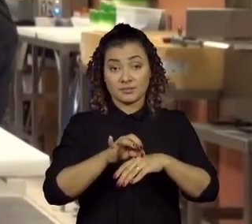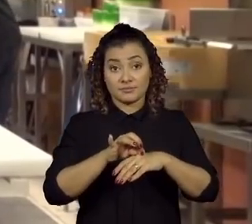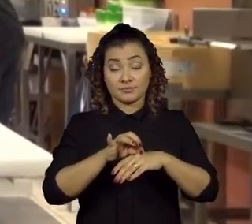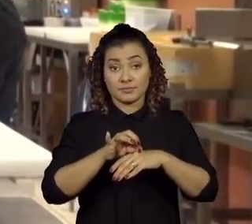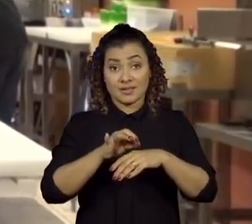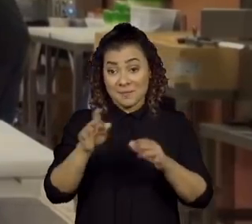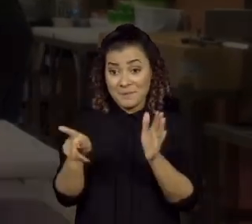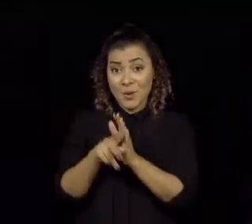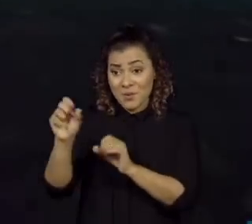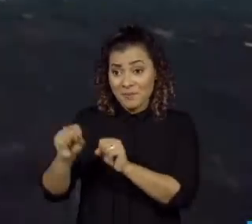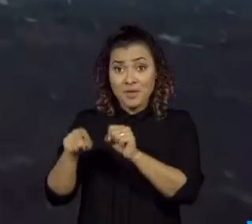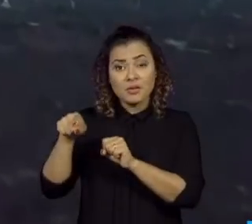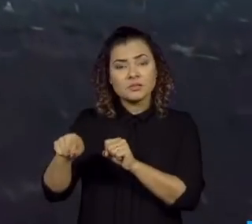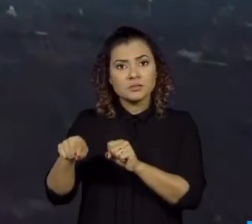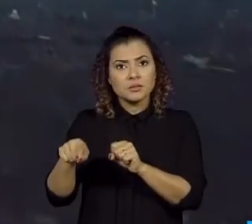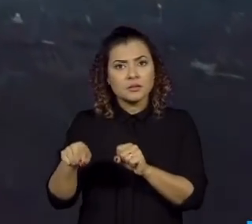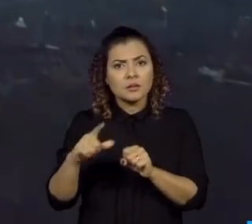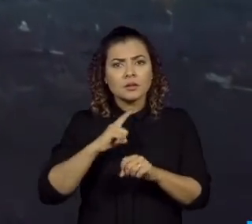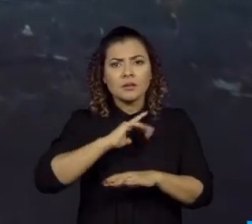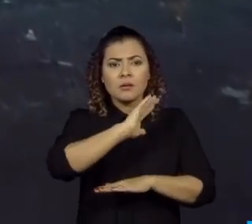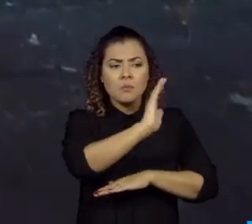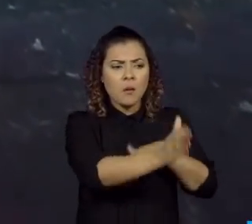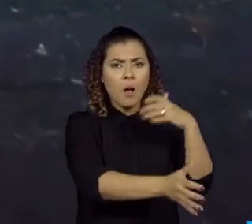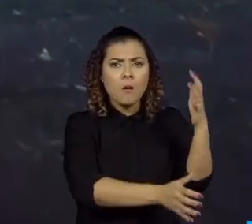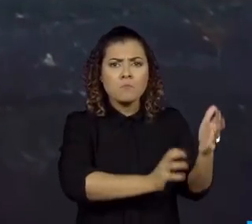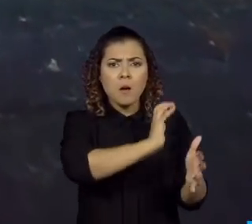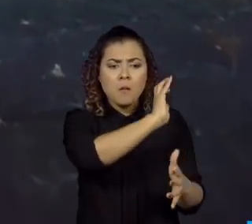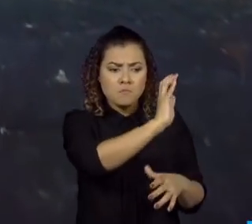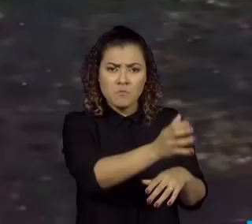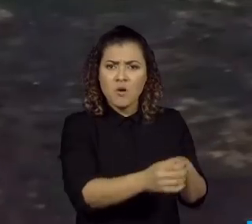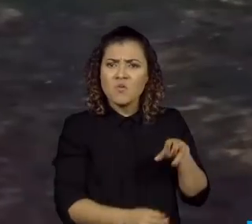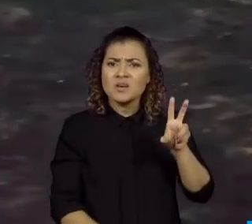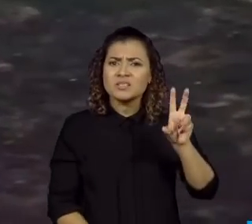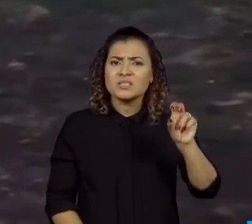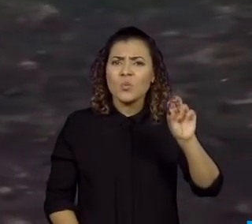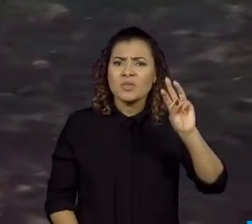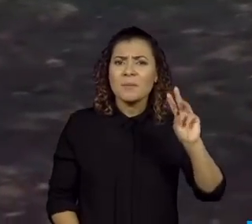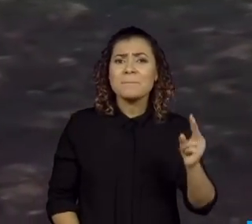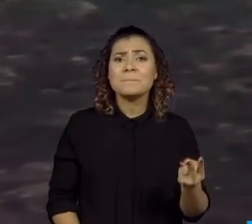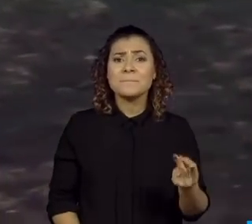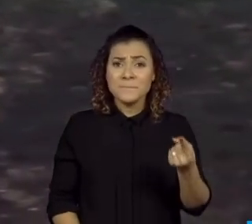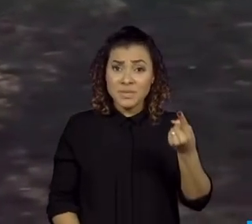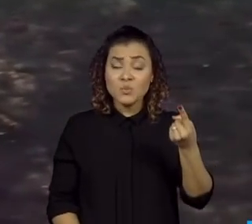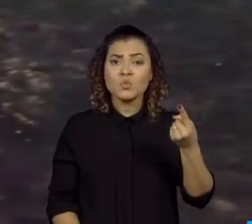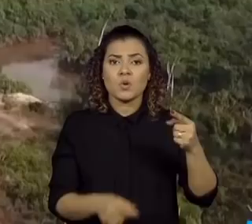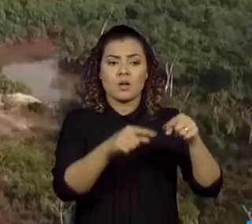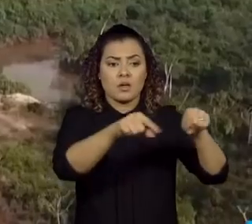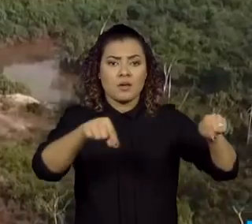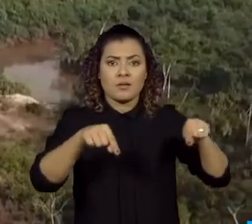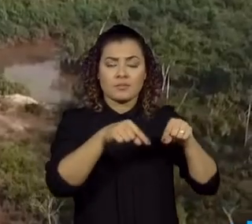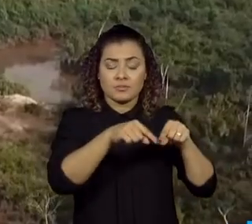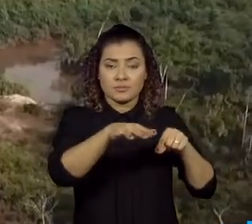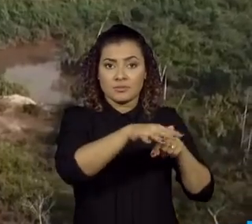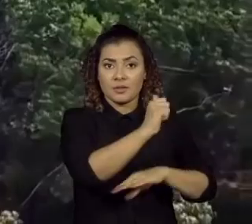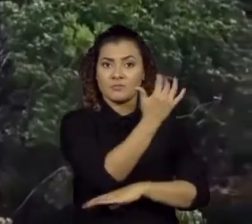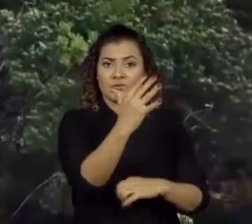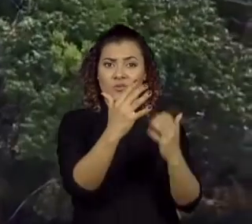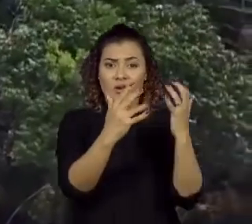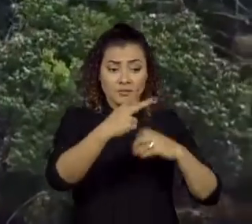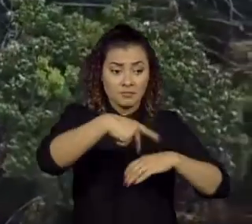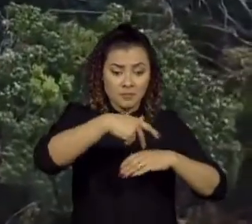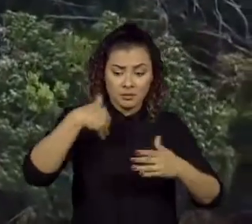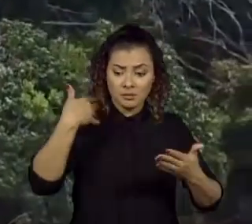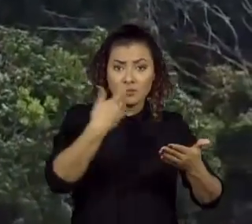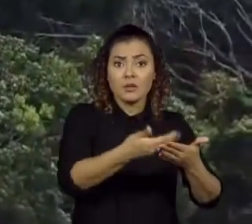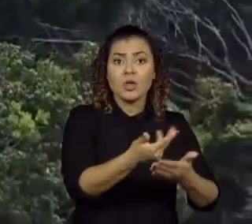da rede causaram o desmatamento de pelo menos 50 mil hectares de floresta no país nos